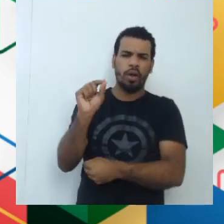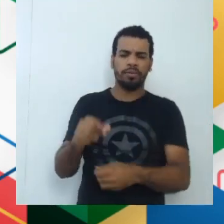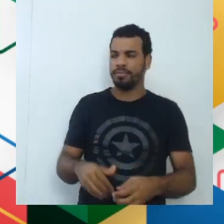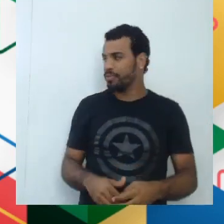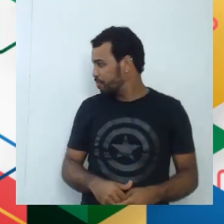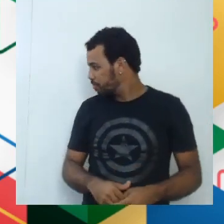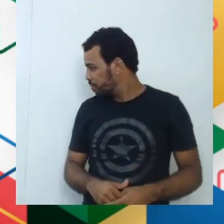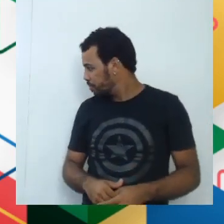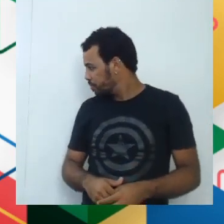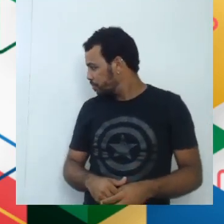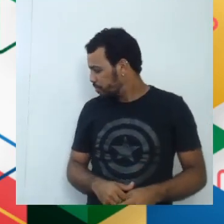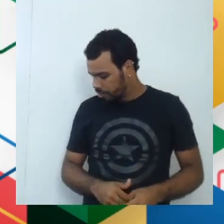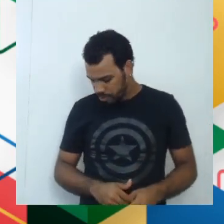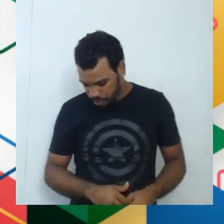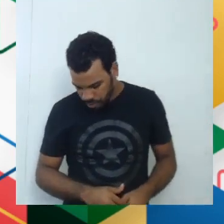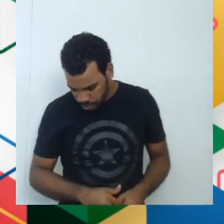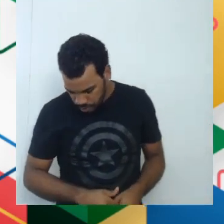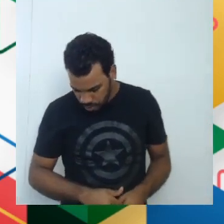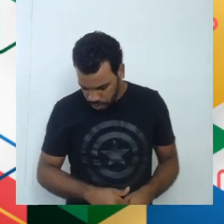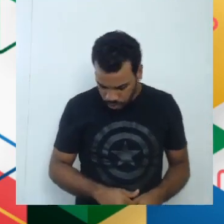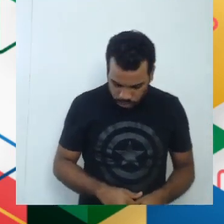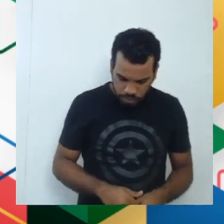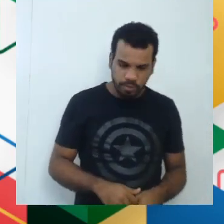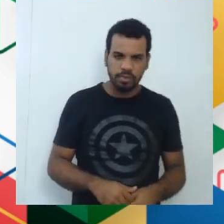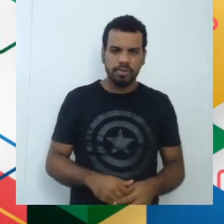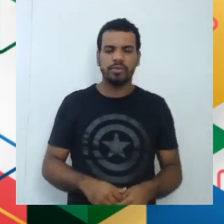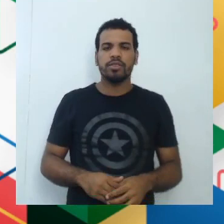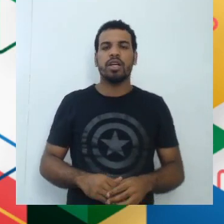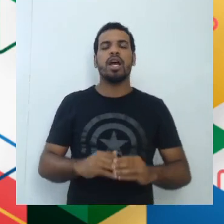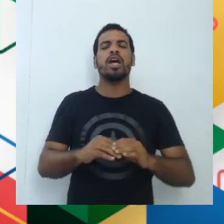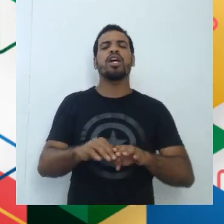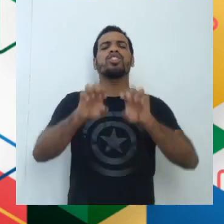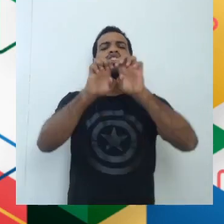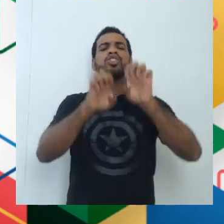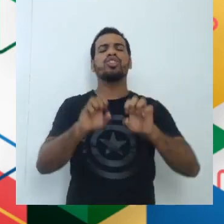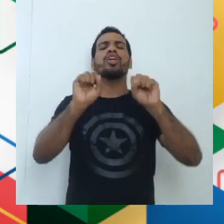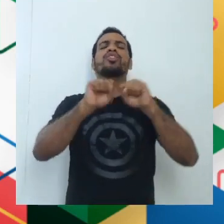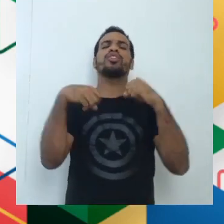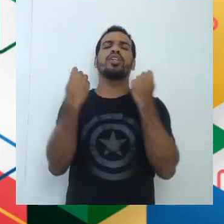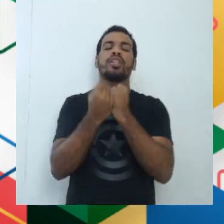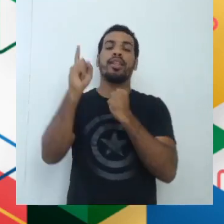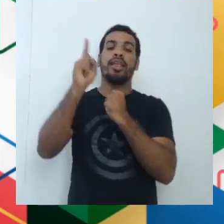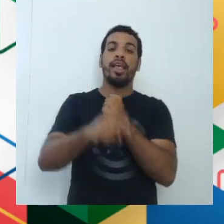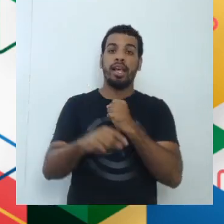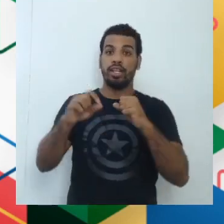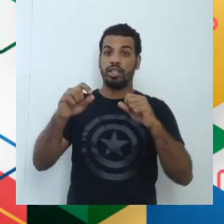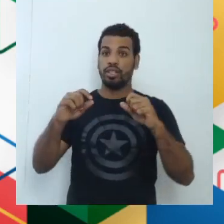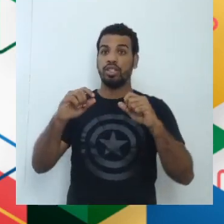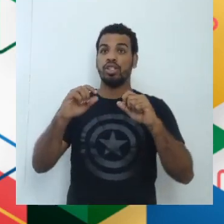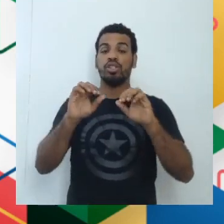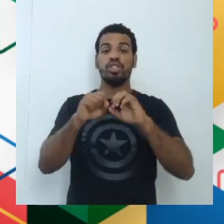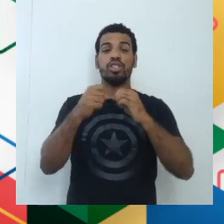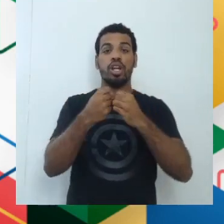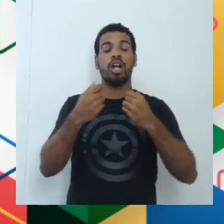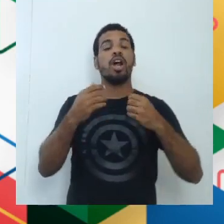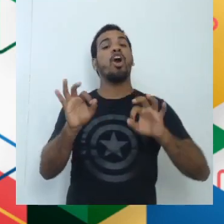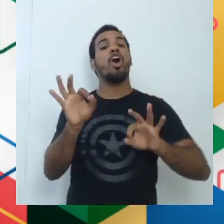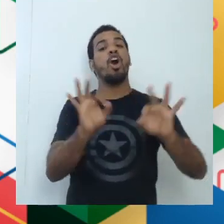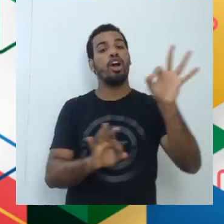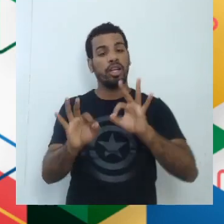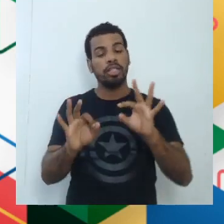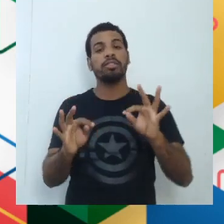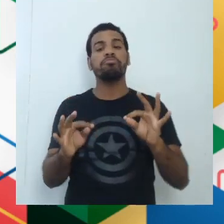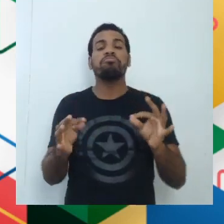A estrutura social, ela diz respeito à forma como uma sociedade se organiza.